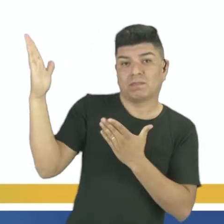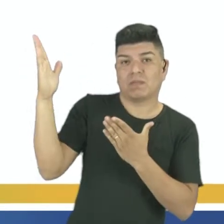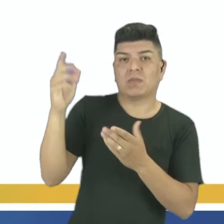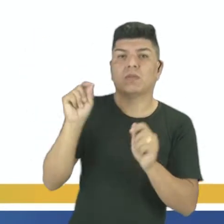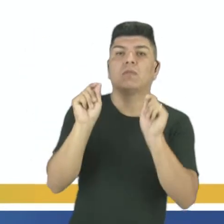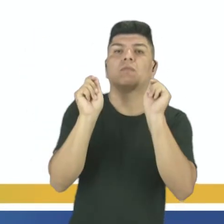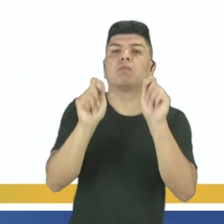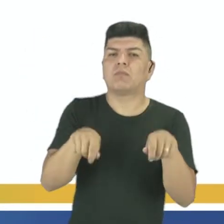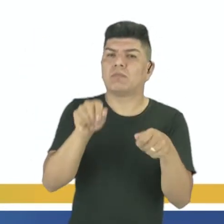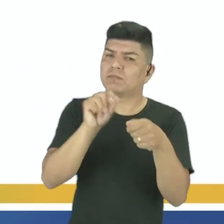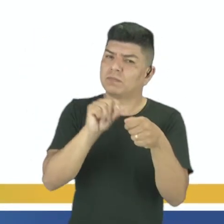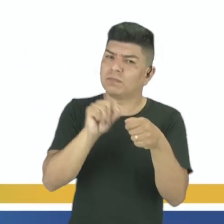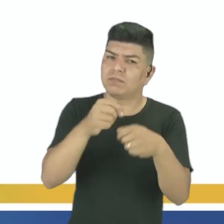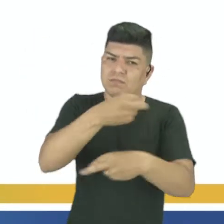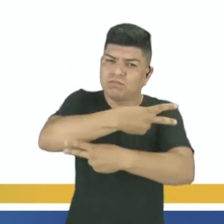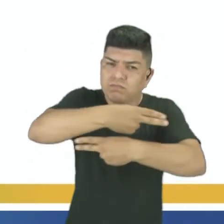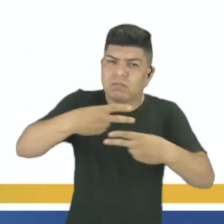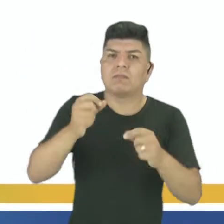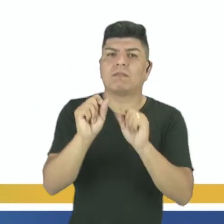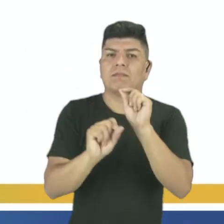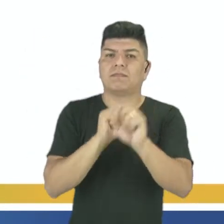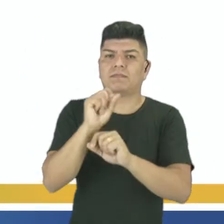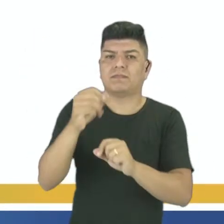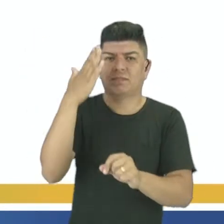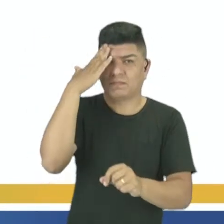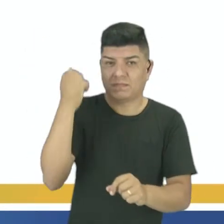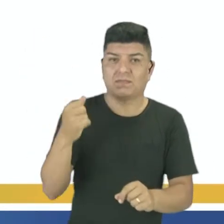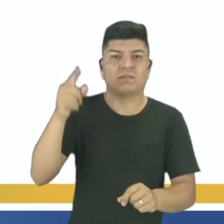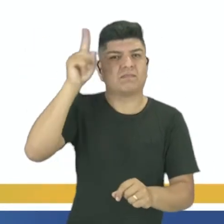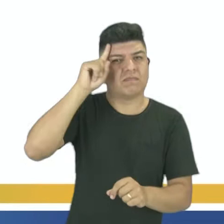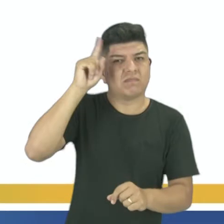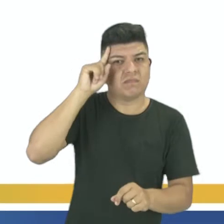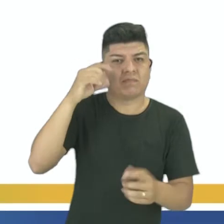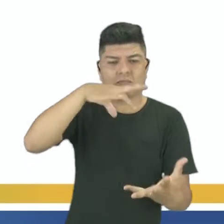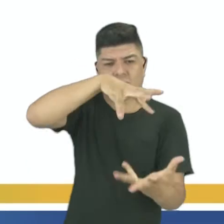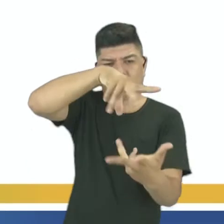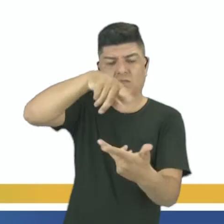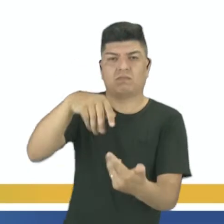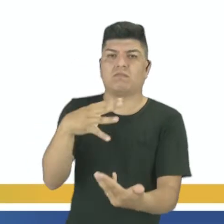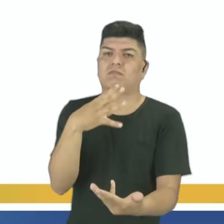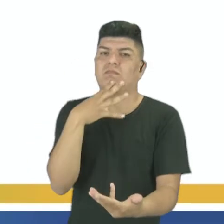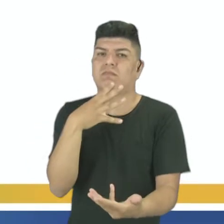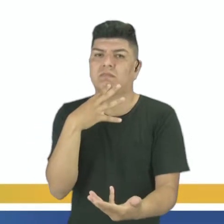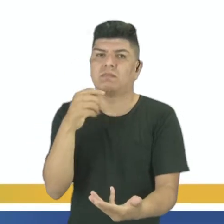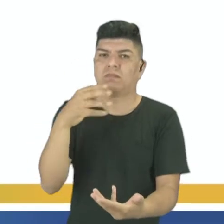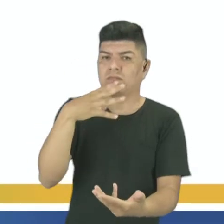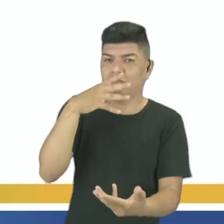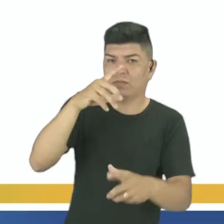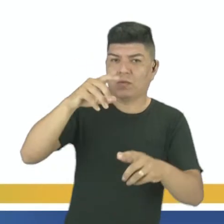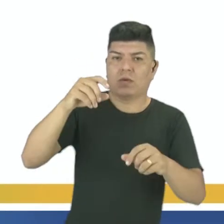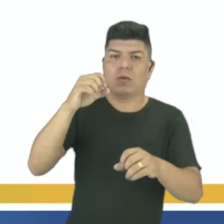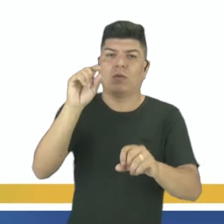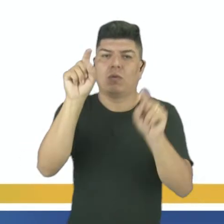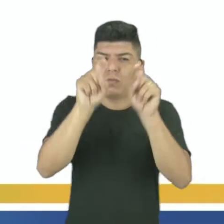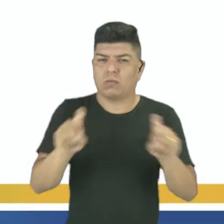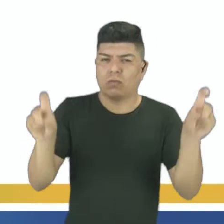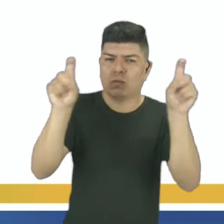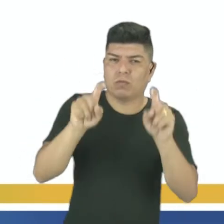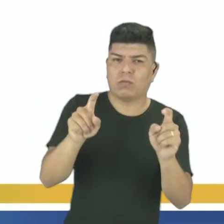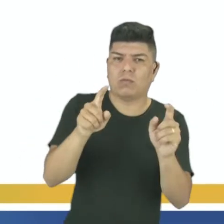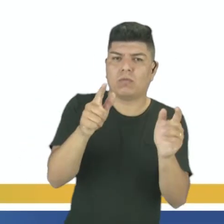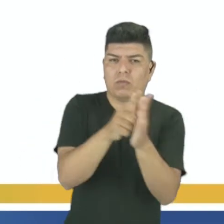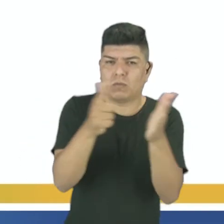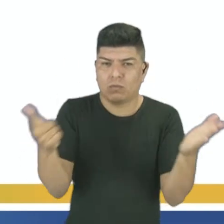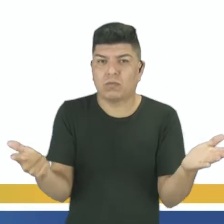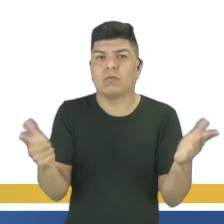esses objetos? Você acompanha os fatos ocorridos diariamente no mundo? Pelo celular, computador, jornal impresso,